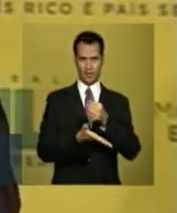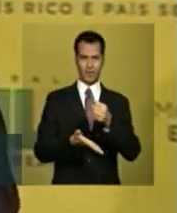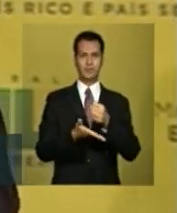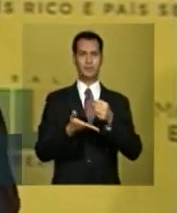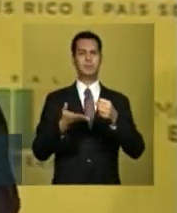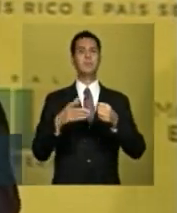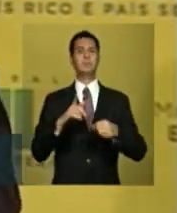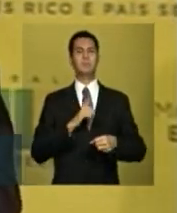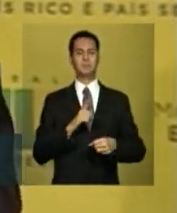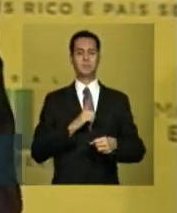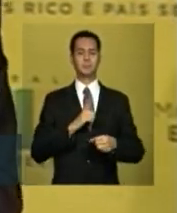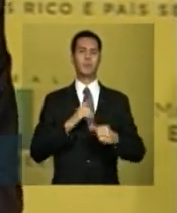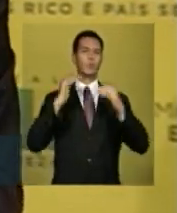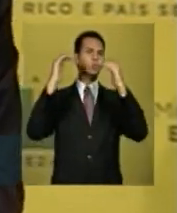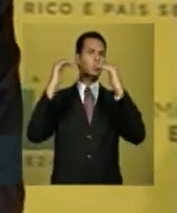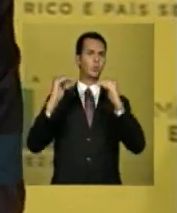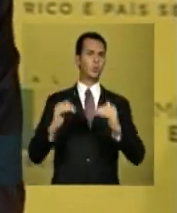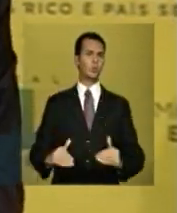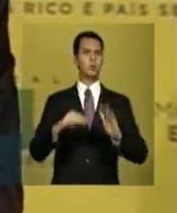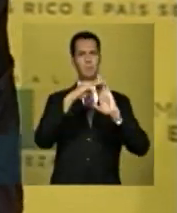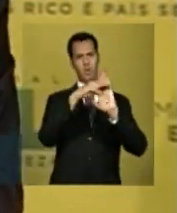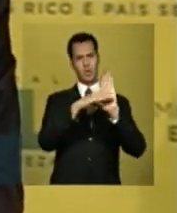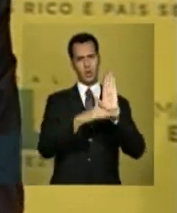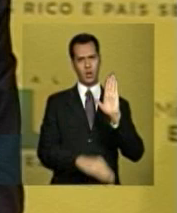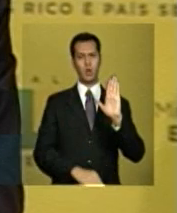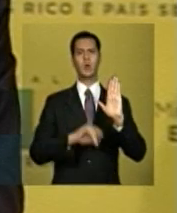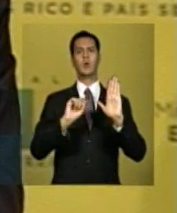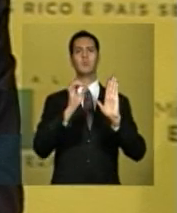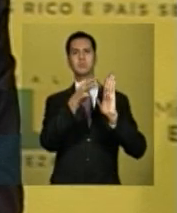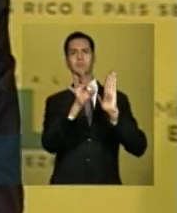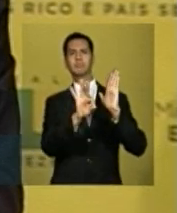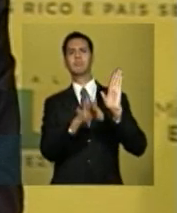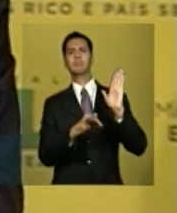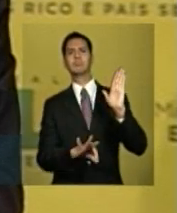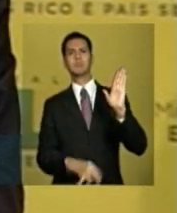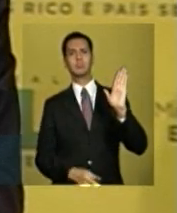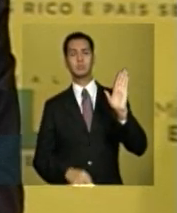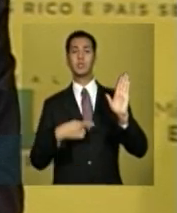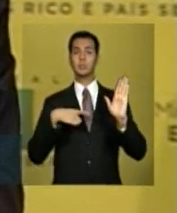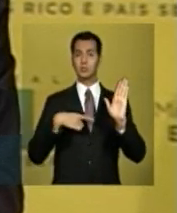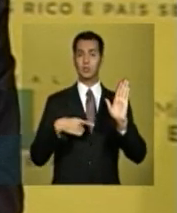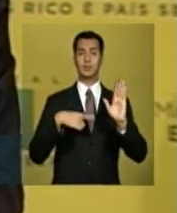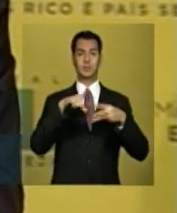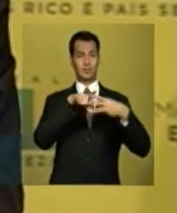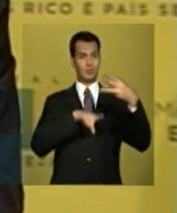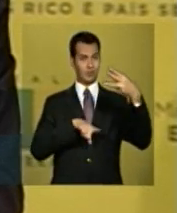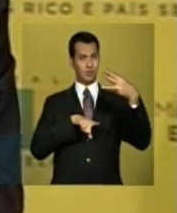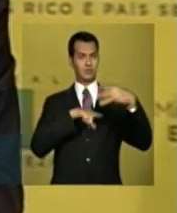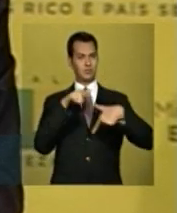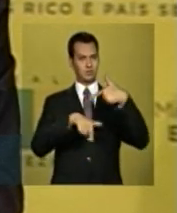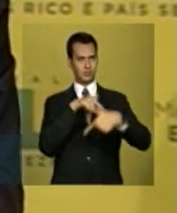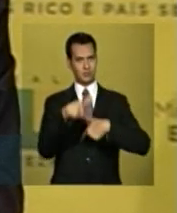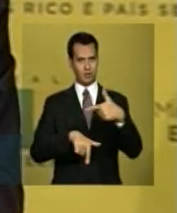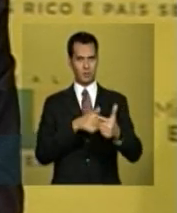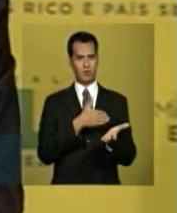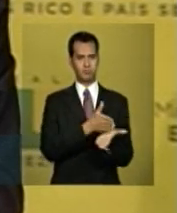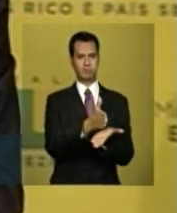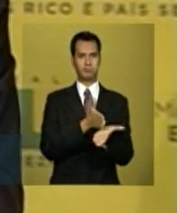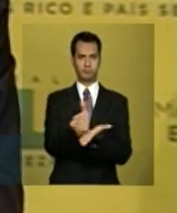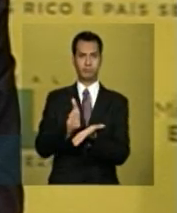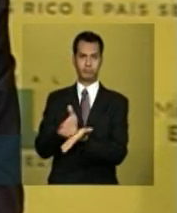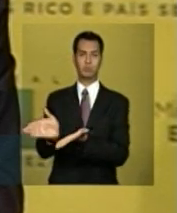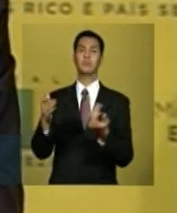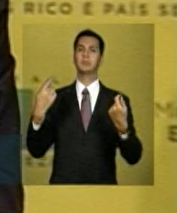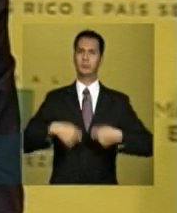dos três desse de toda essa listagem são três níveis de atuação que nós temos que eh